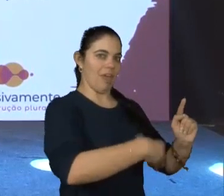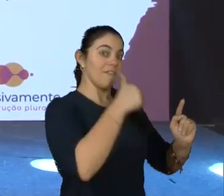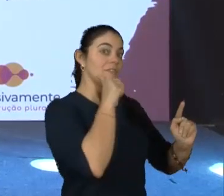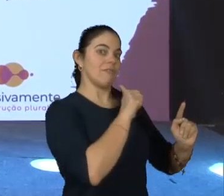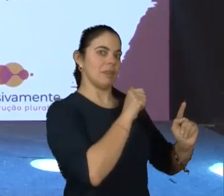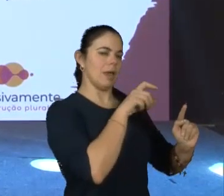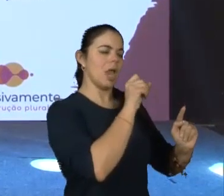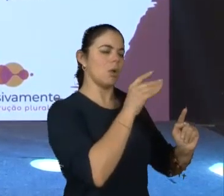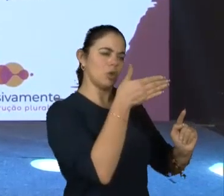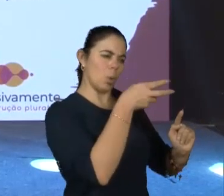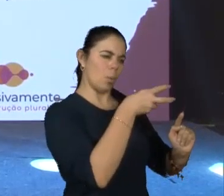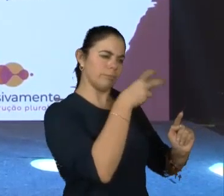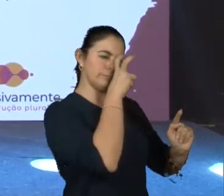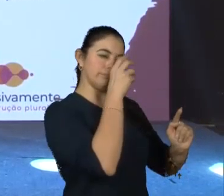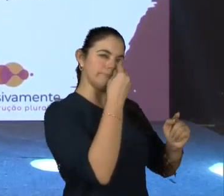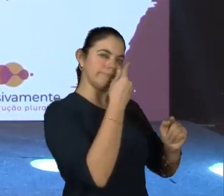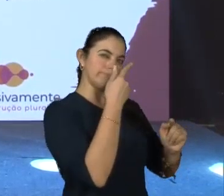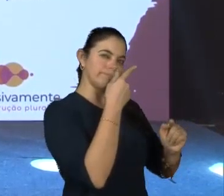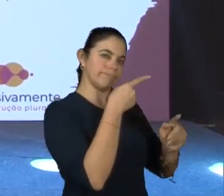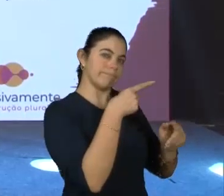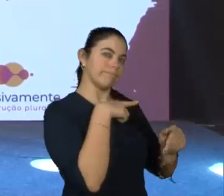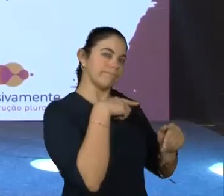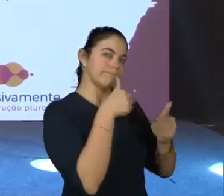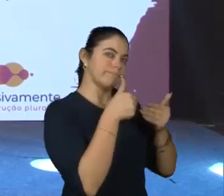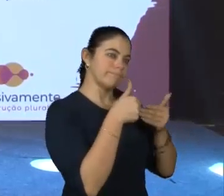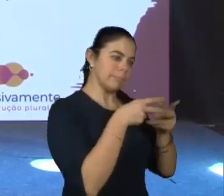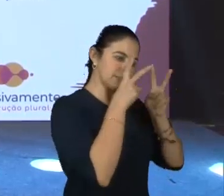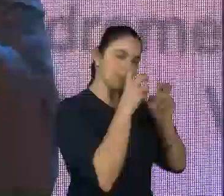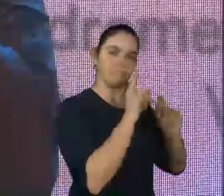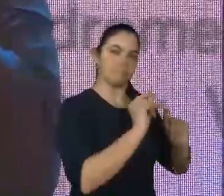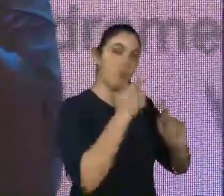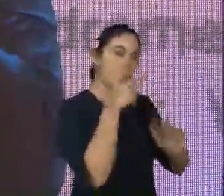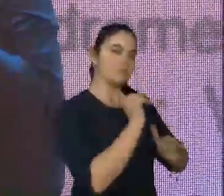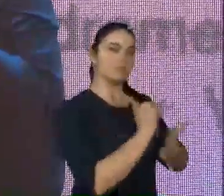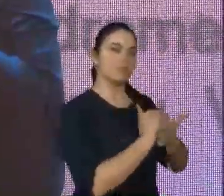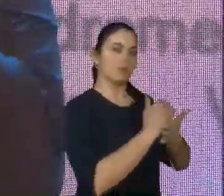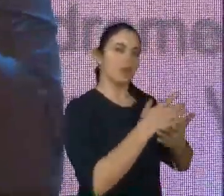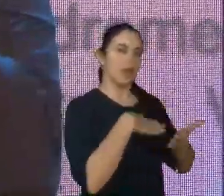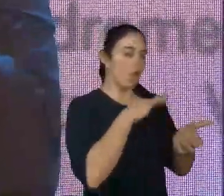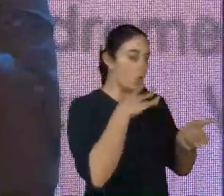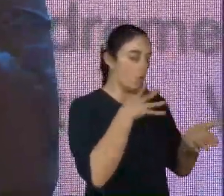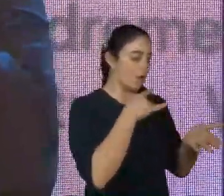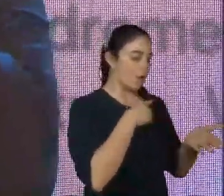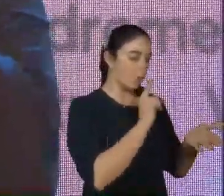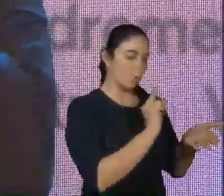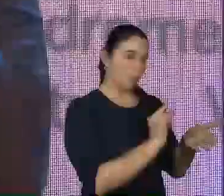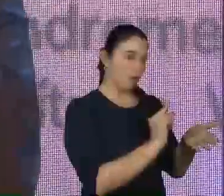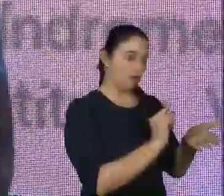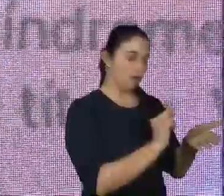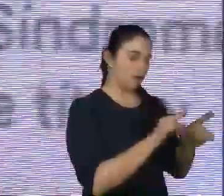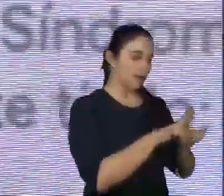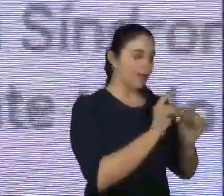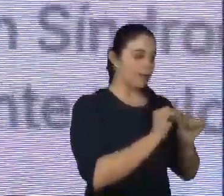começando a perceber que aquelas cores não eram poucas para essa maternidade, eu comecei a